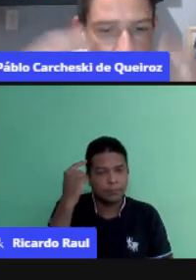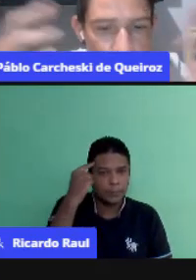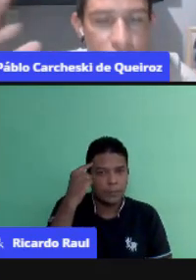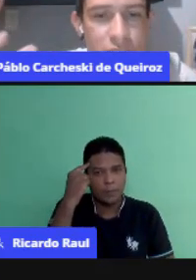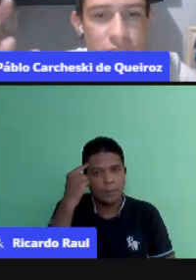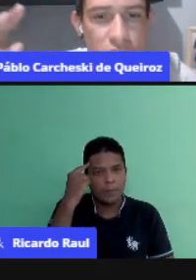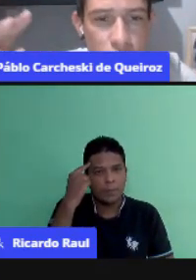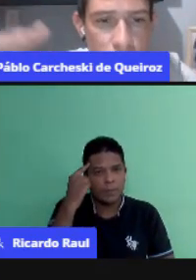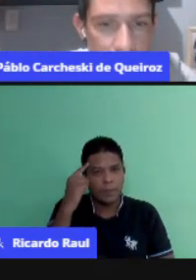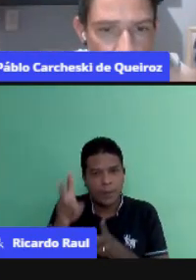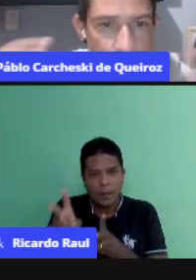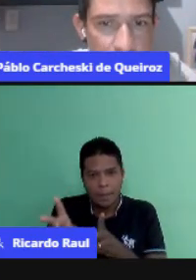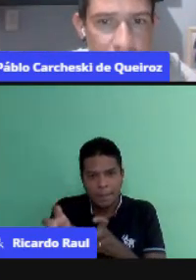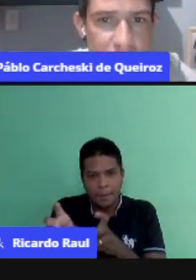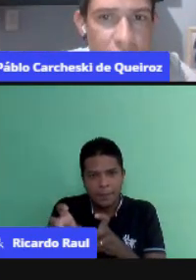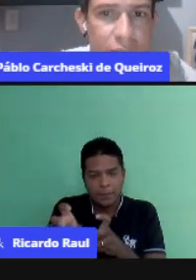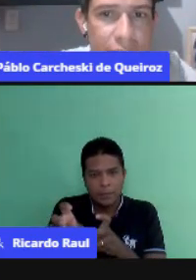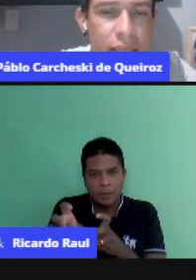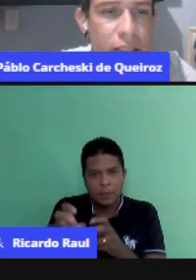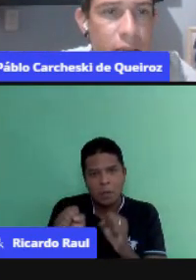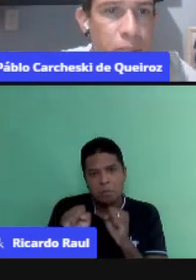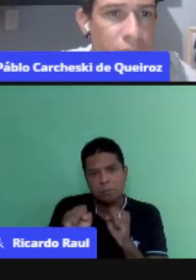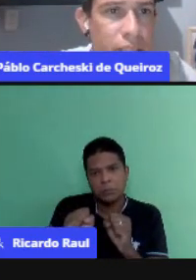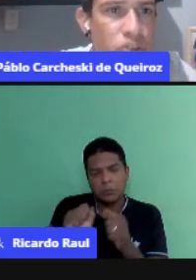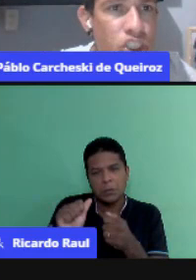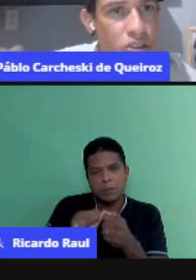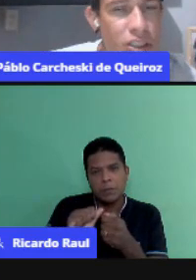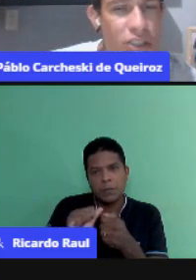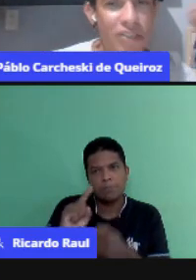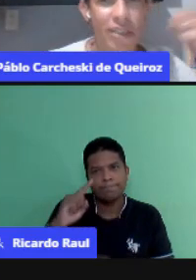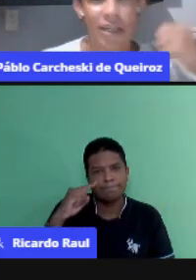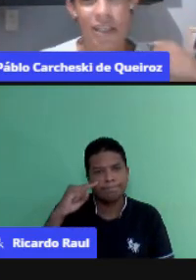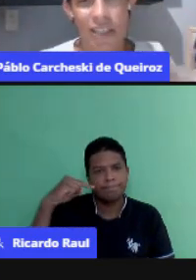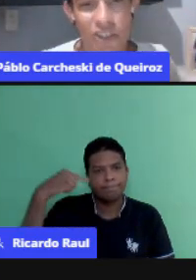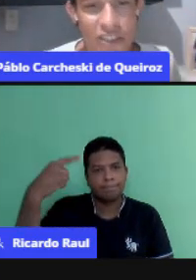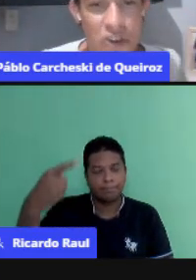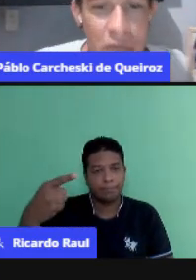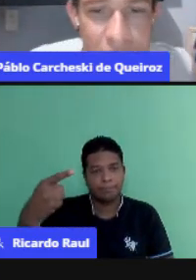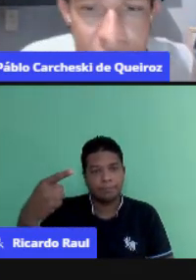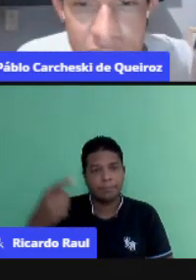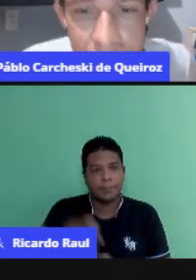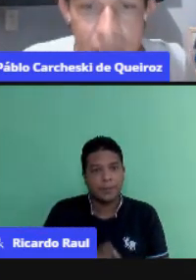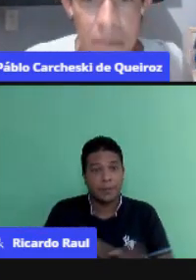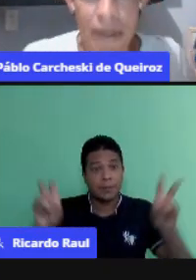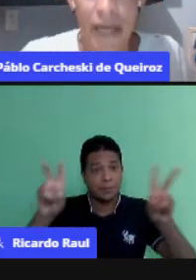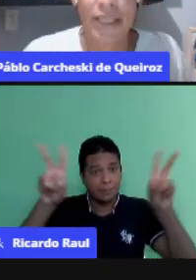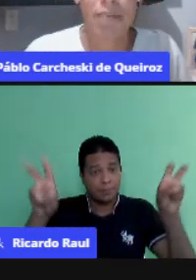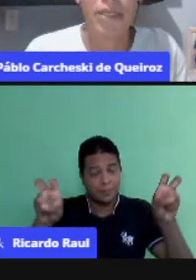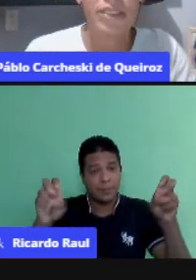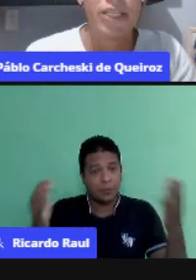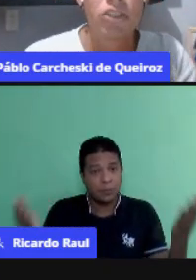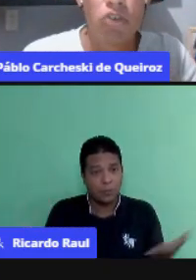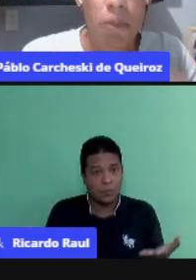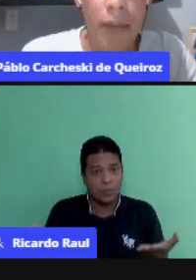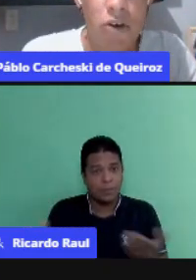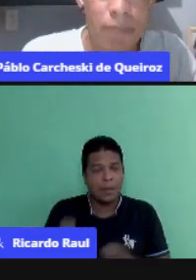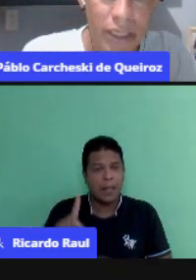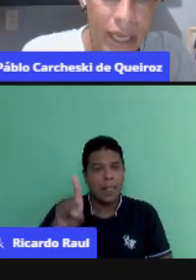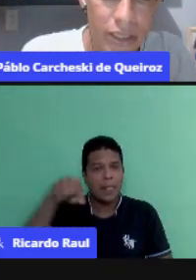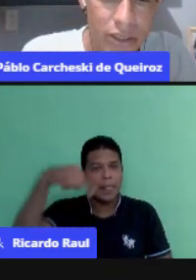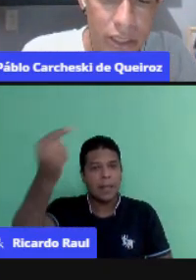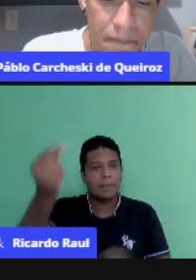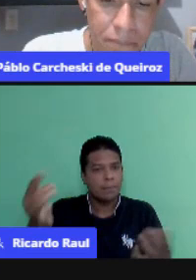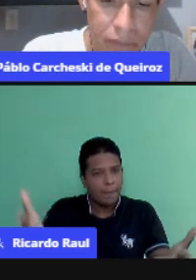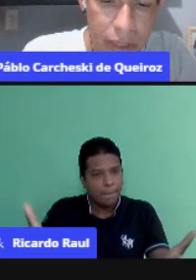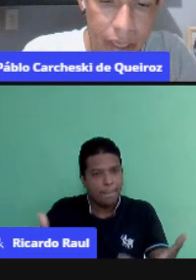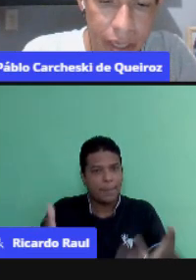essas visões, assim, né, o que a gente pode fazer além, né, até o título da nossa formação é isso, né, para além da habilidade. Então, quando eu pego uma